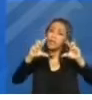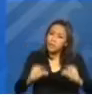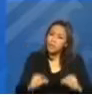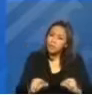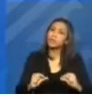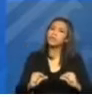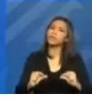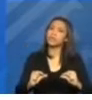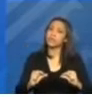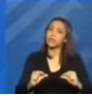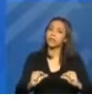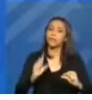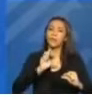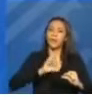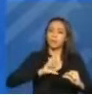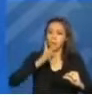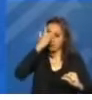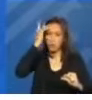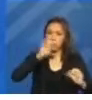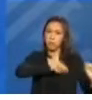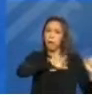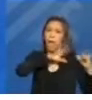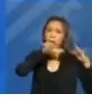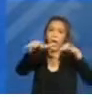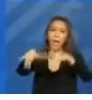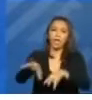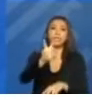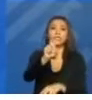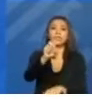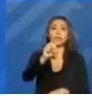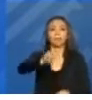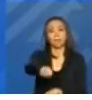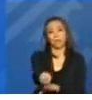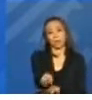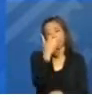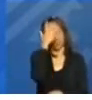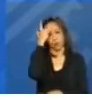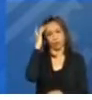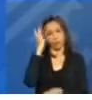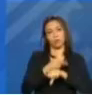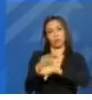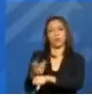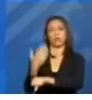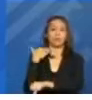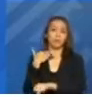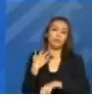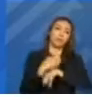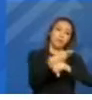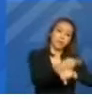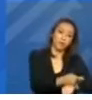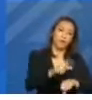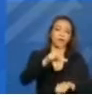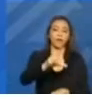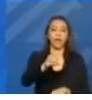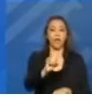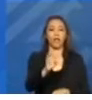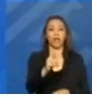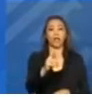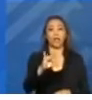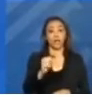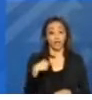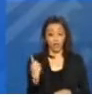50 milhões de pessoas em agências e lotéricas. Então, o que que a gente vai fazer? Está estudando